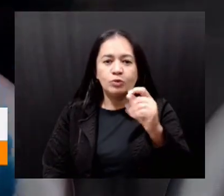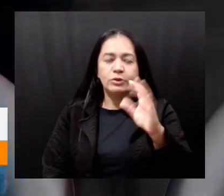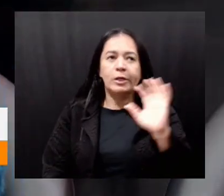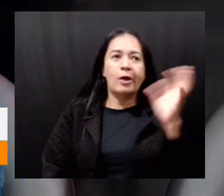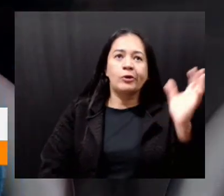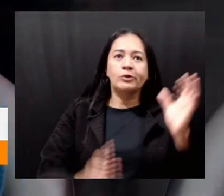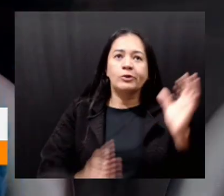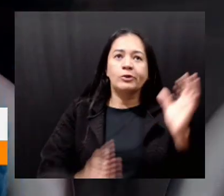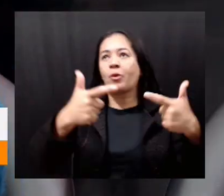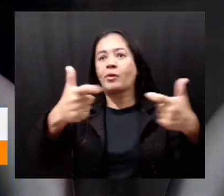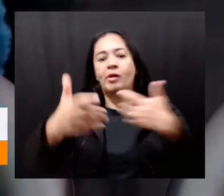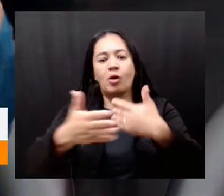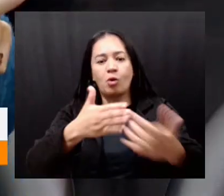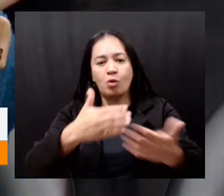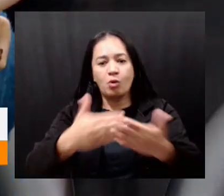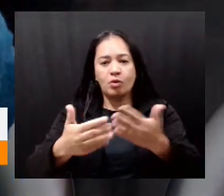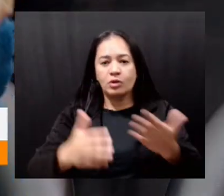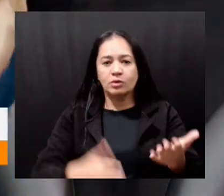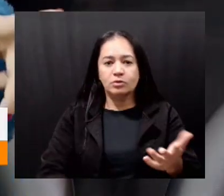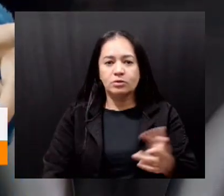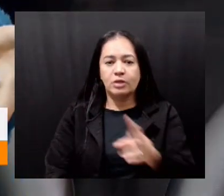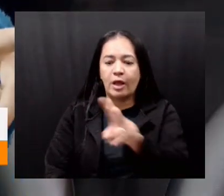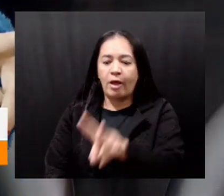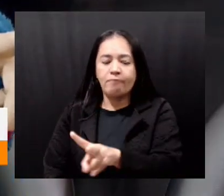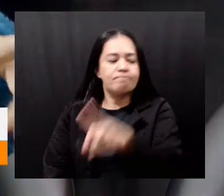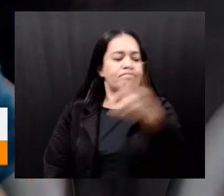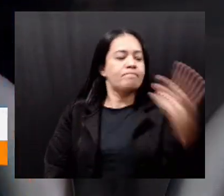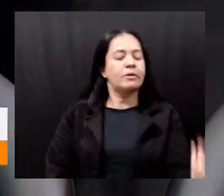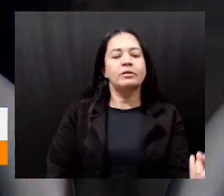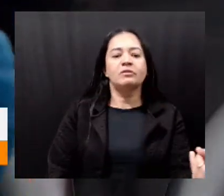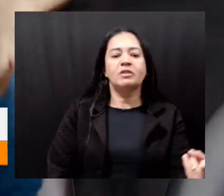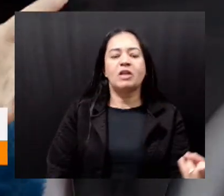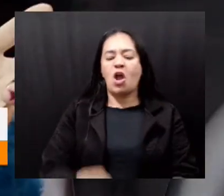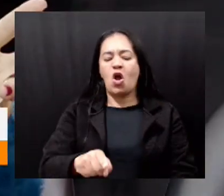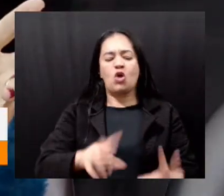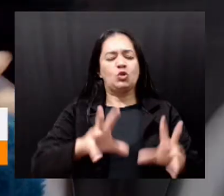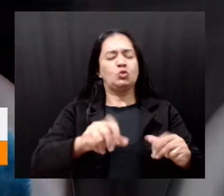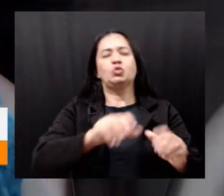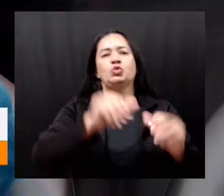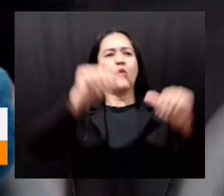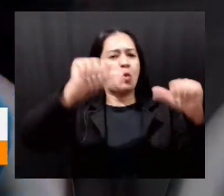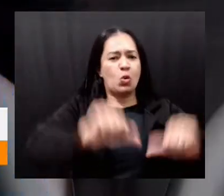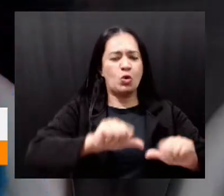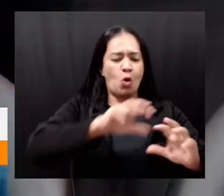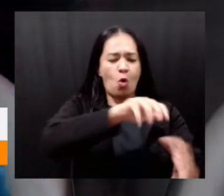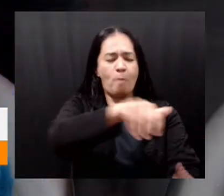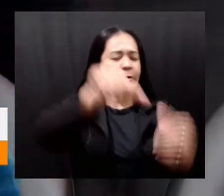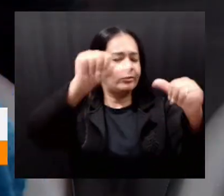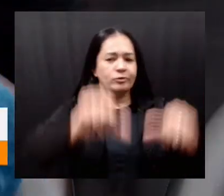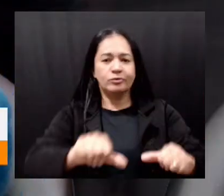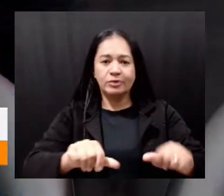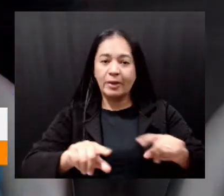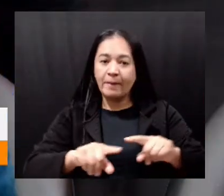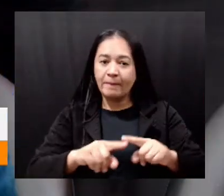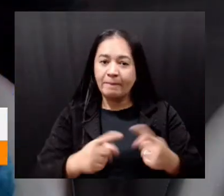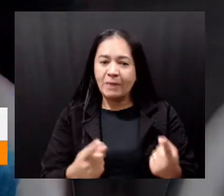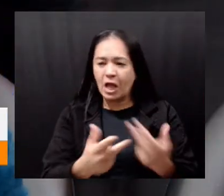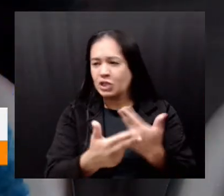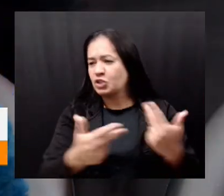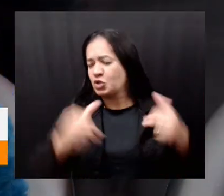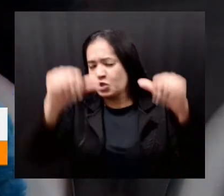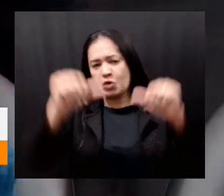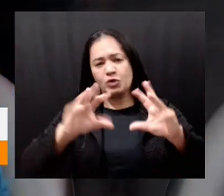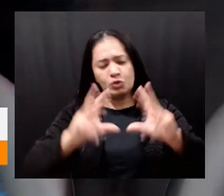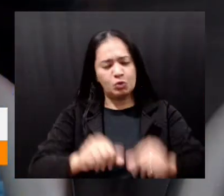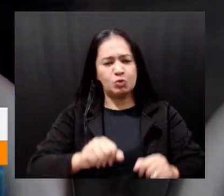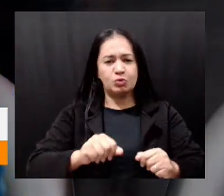da tragédia, para dizer, olha, tudo ali está muito ruim, o mundo está muito horrível, as coisas são muito ruins e tudo está muito